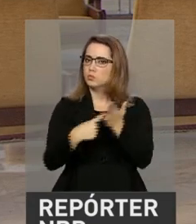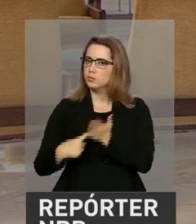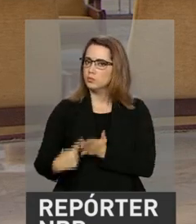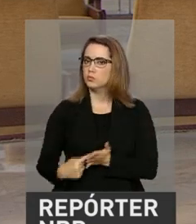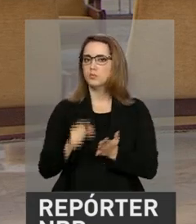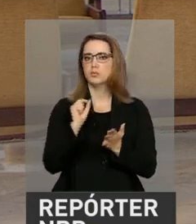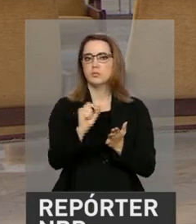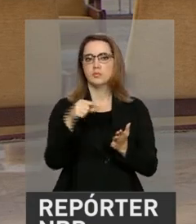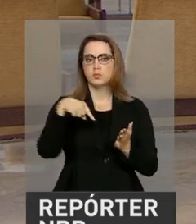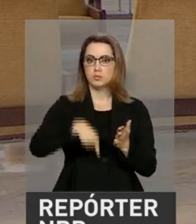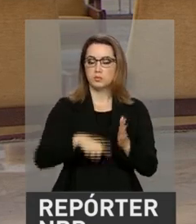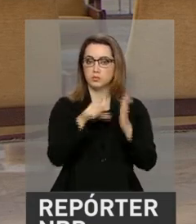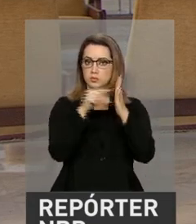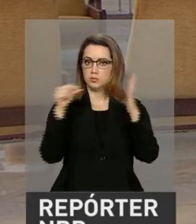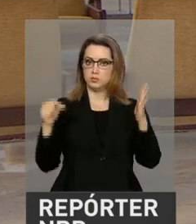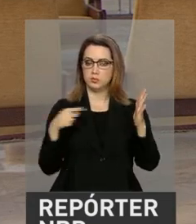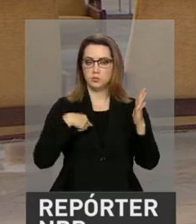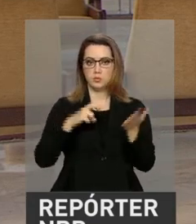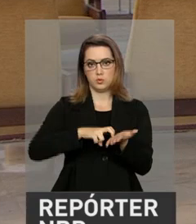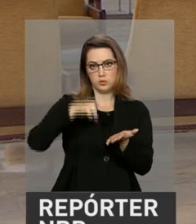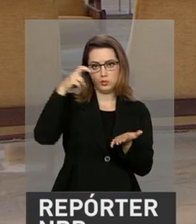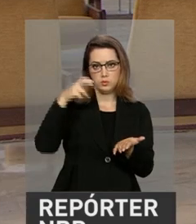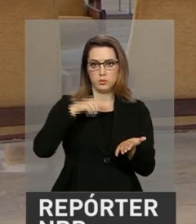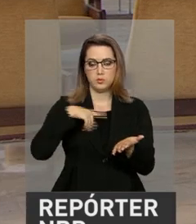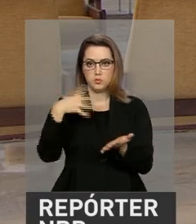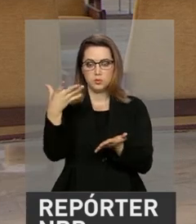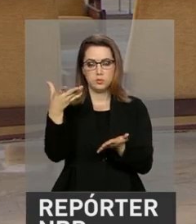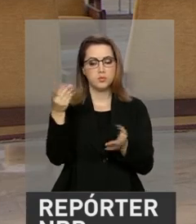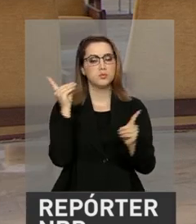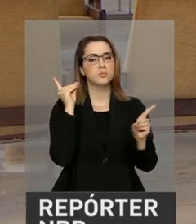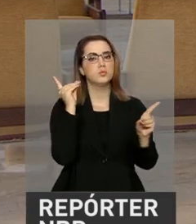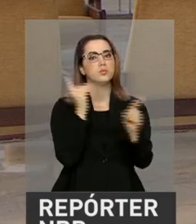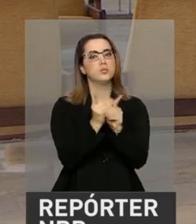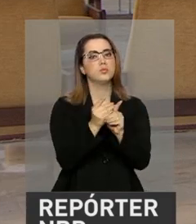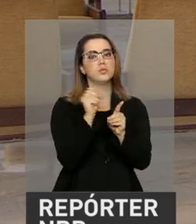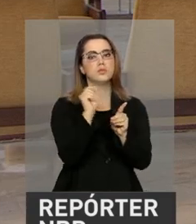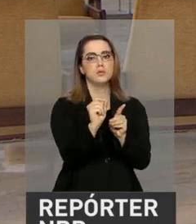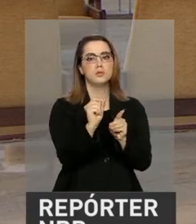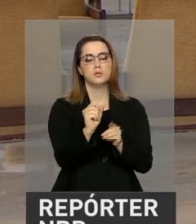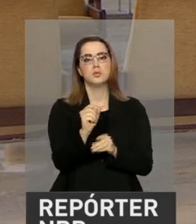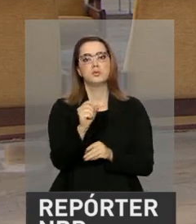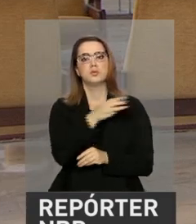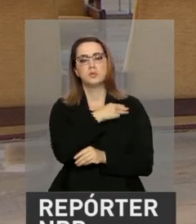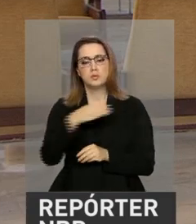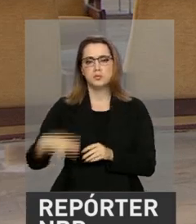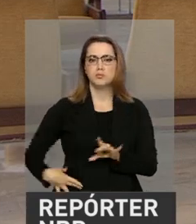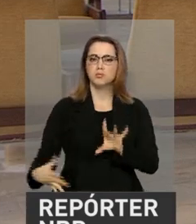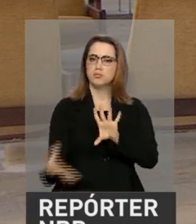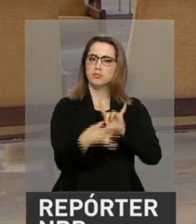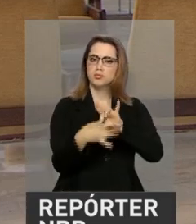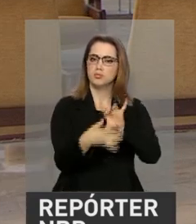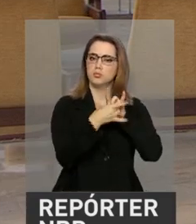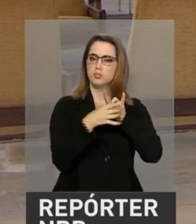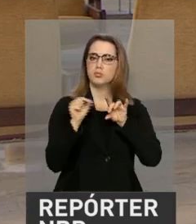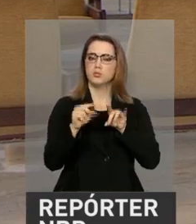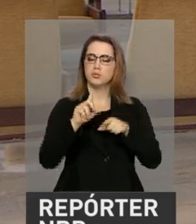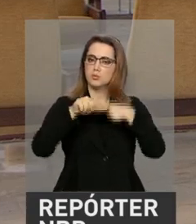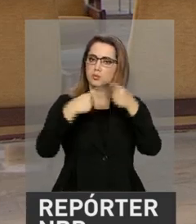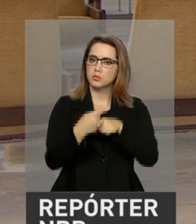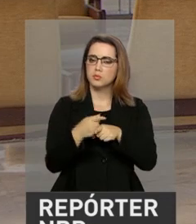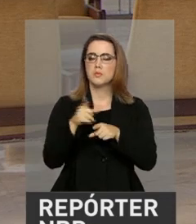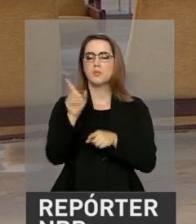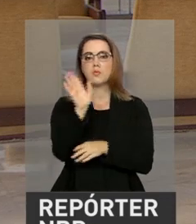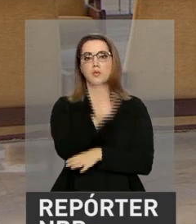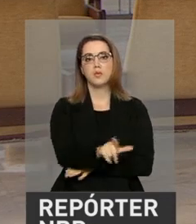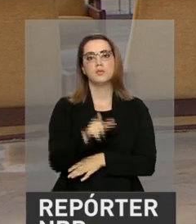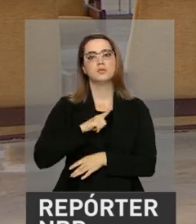Palácio do Planalto agora pela manhã ele recebeu o ministro da ração Nacional Élder Barbalho E no meio da tarde ele participa da